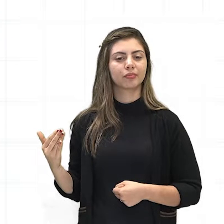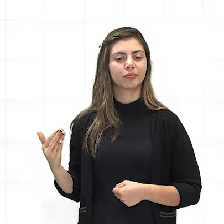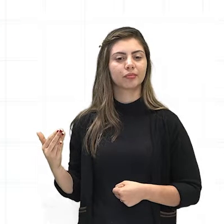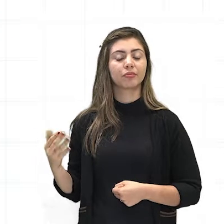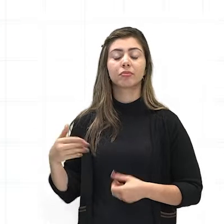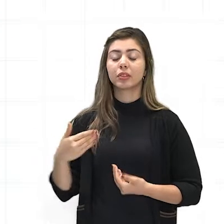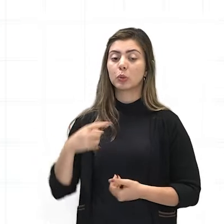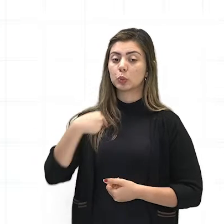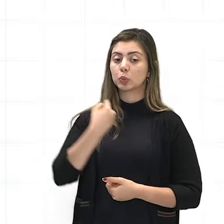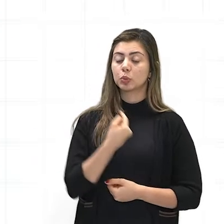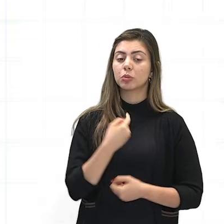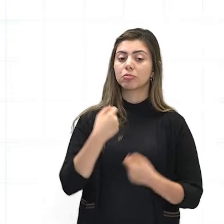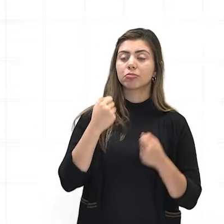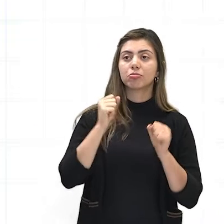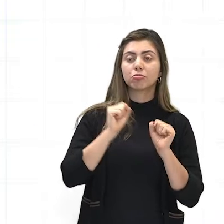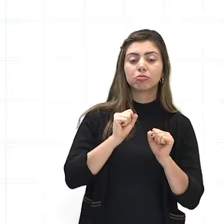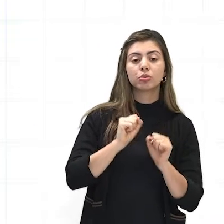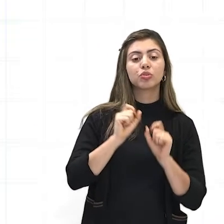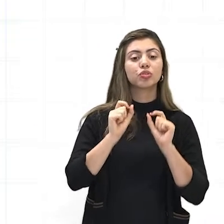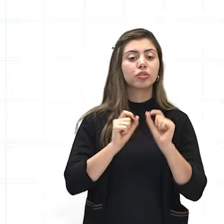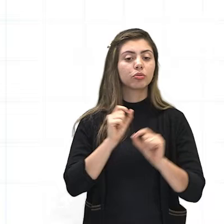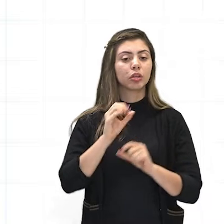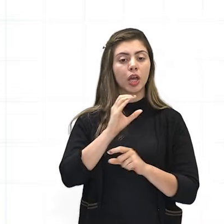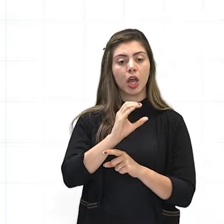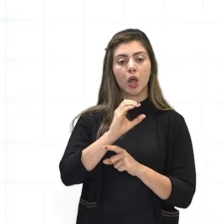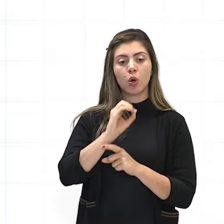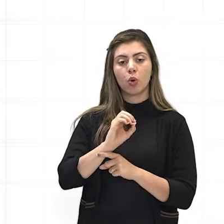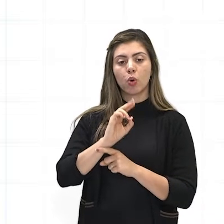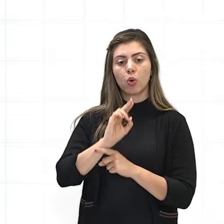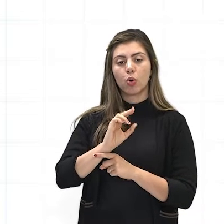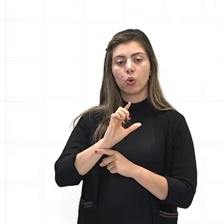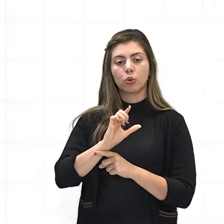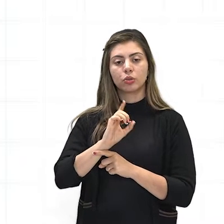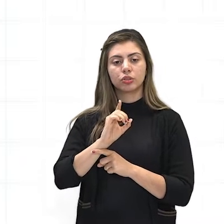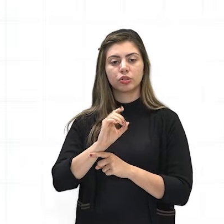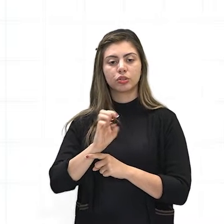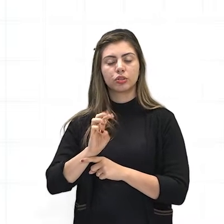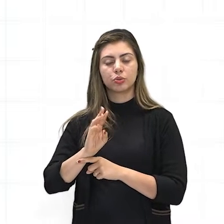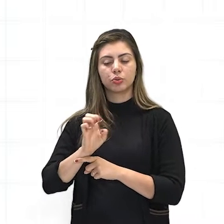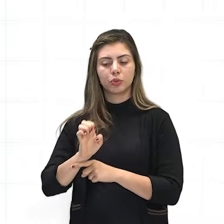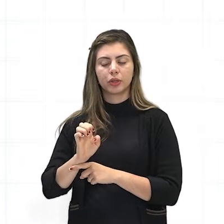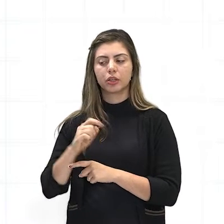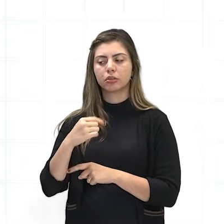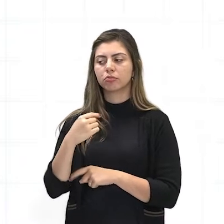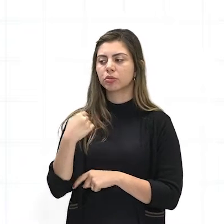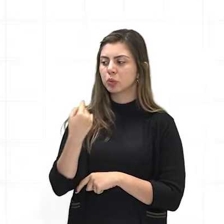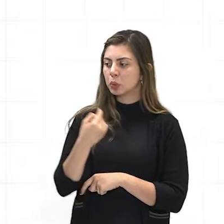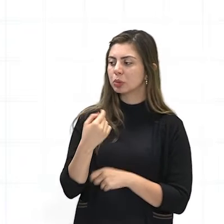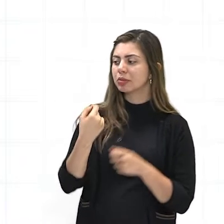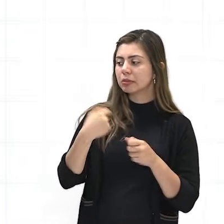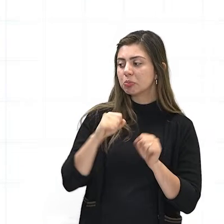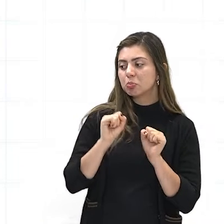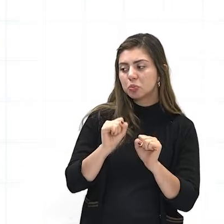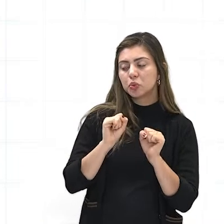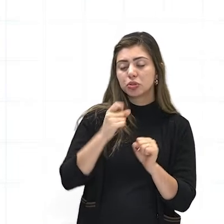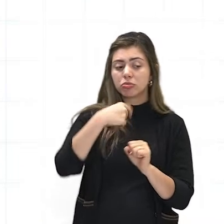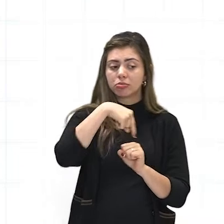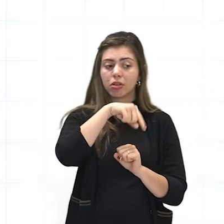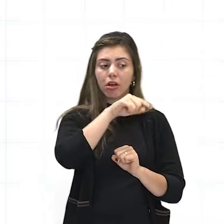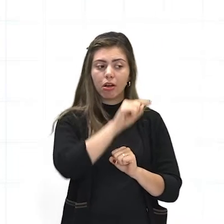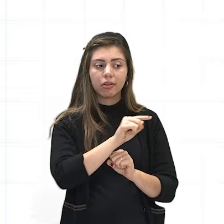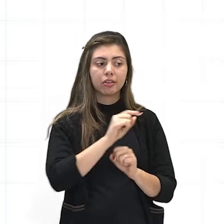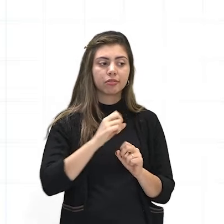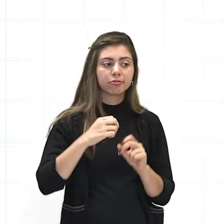Nós poderíamos checar ou então visitar, conhecer aquele novo restaurante no centro da cidade? É